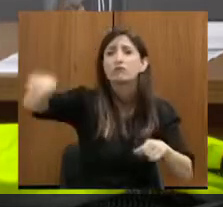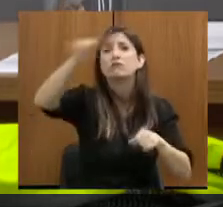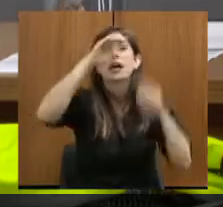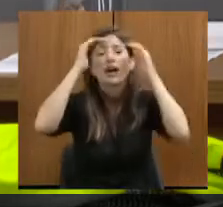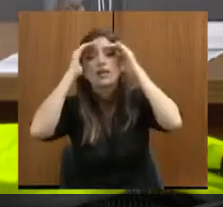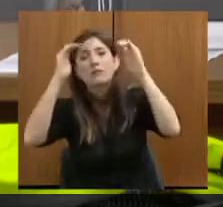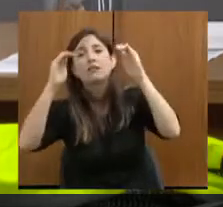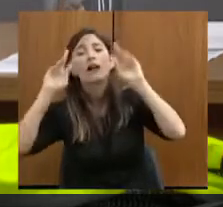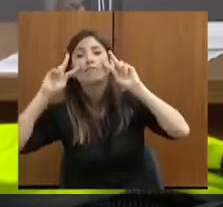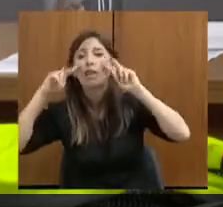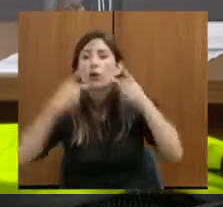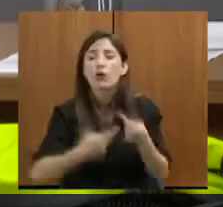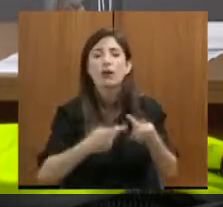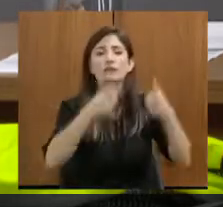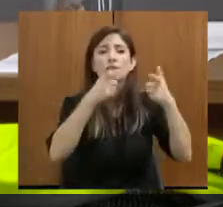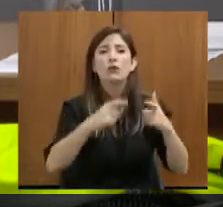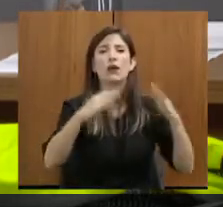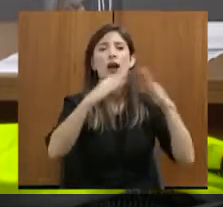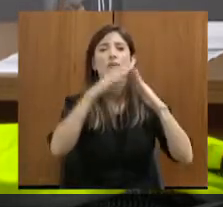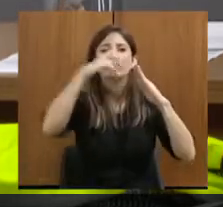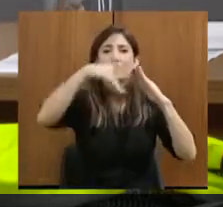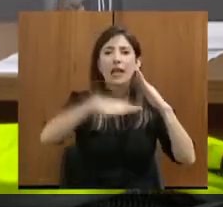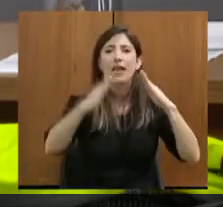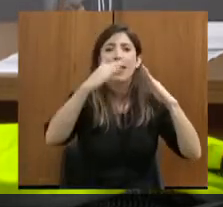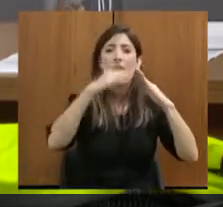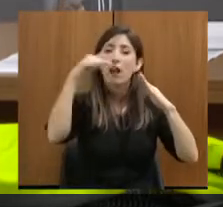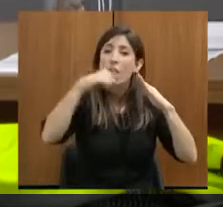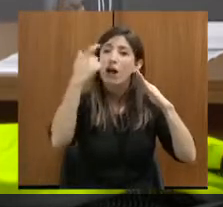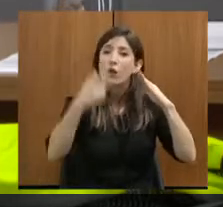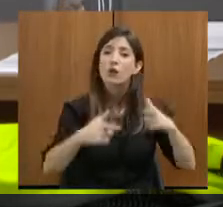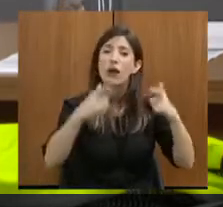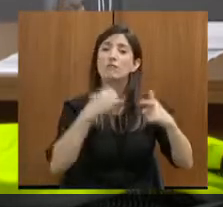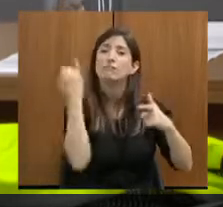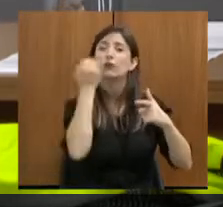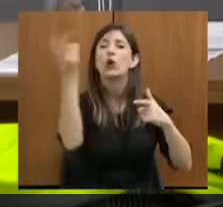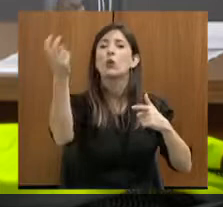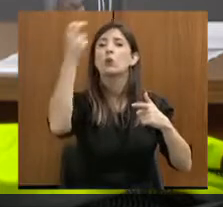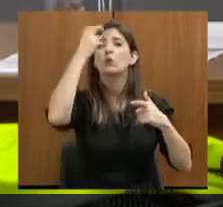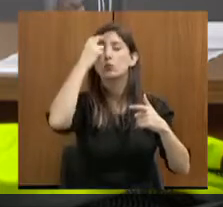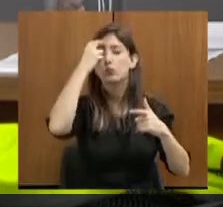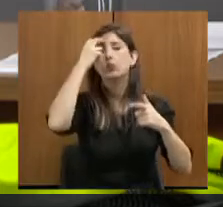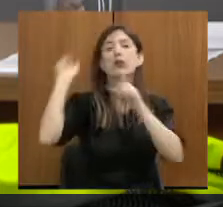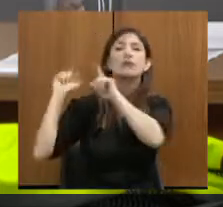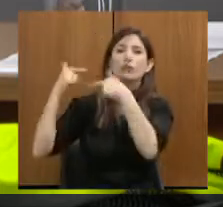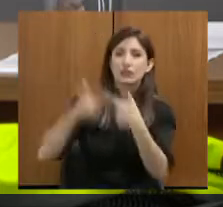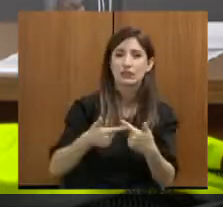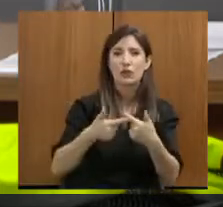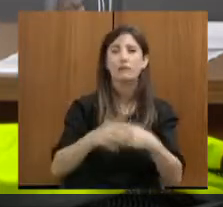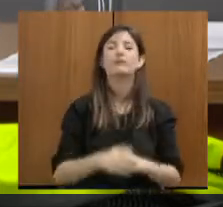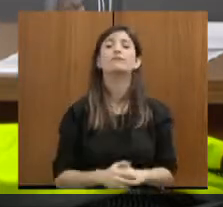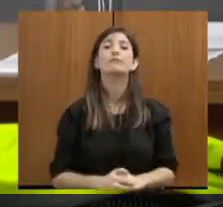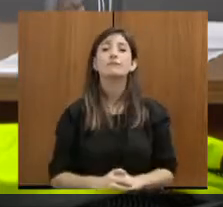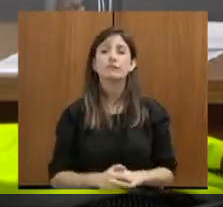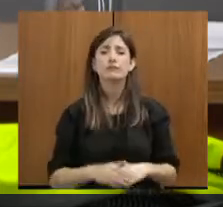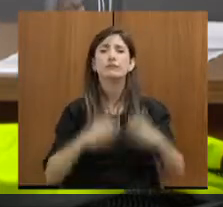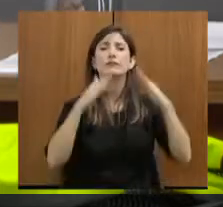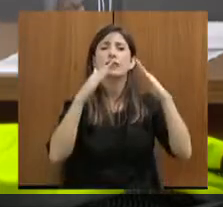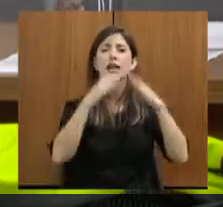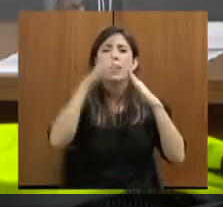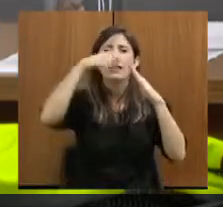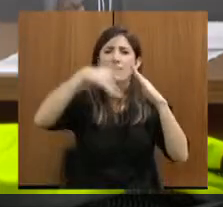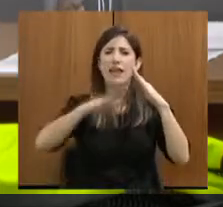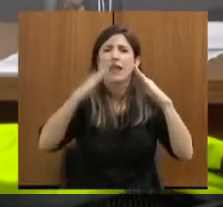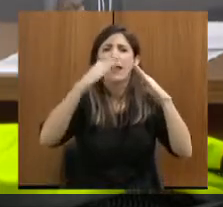AM Esse é o terreiros também como utilidade pública isso também é